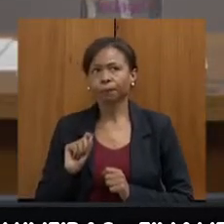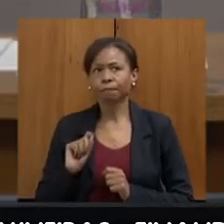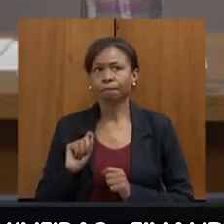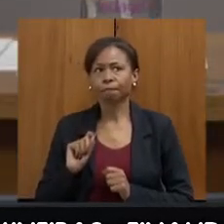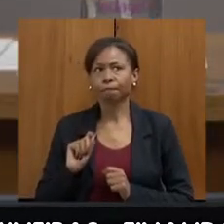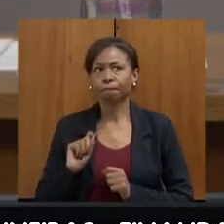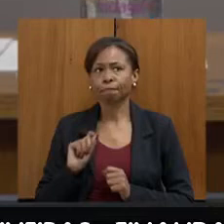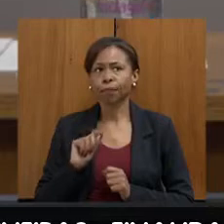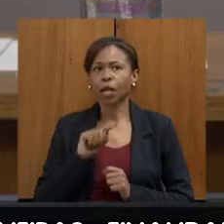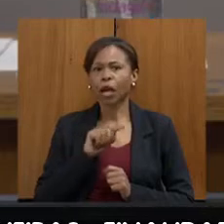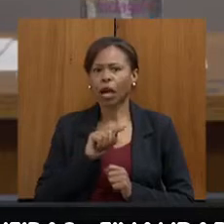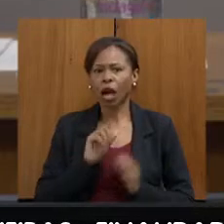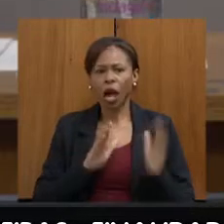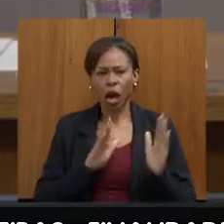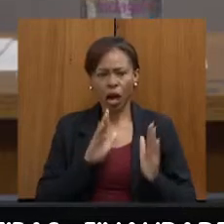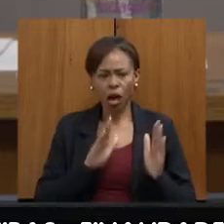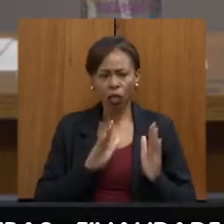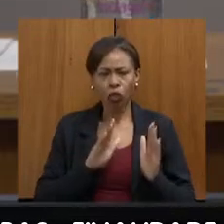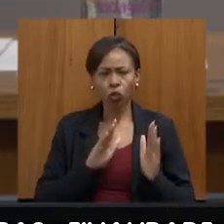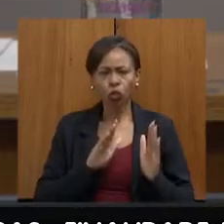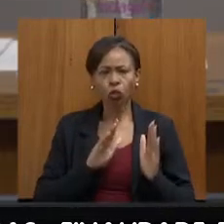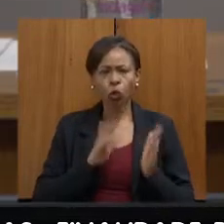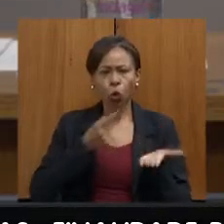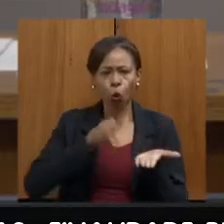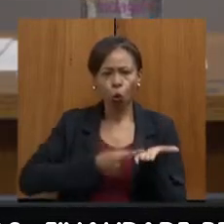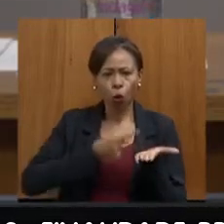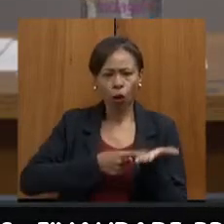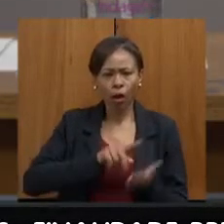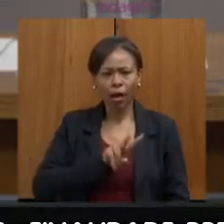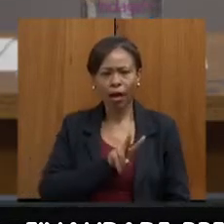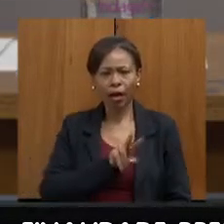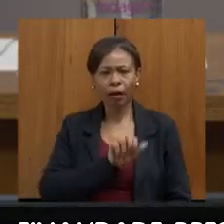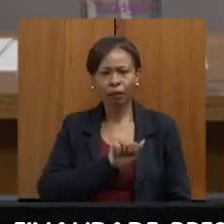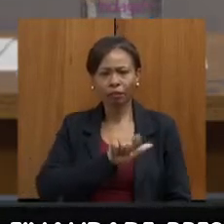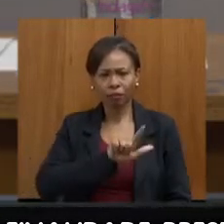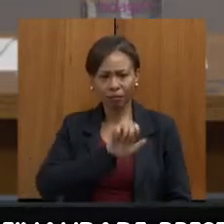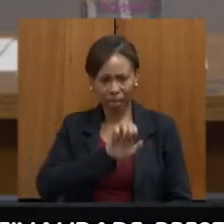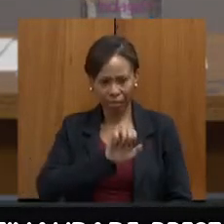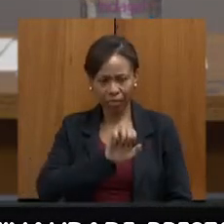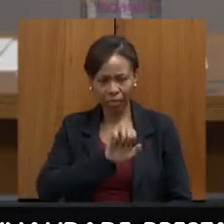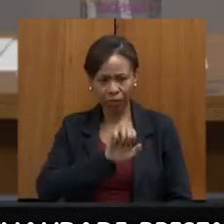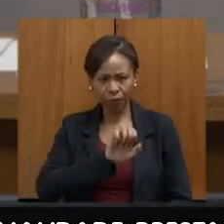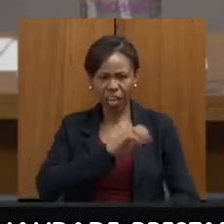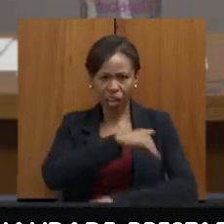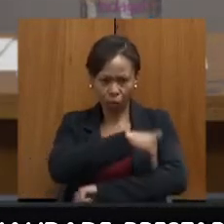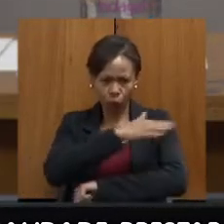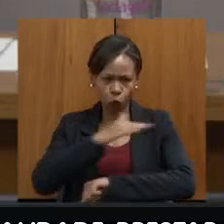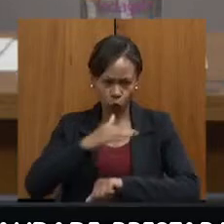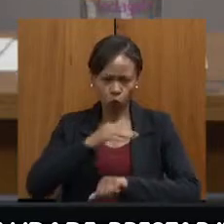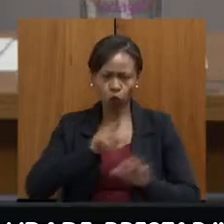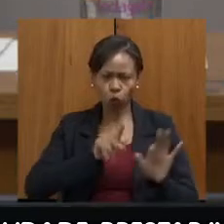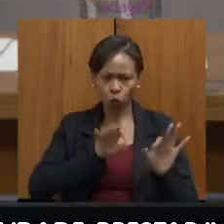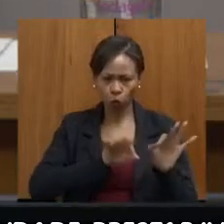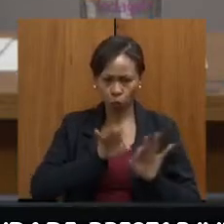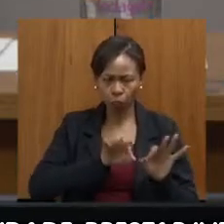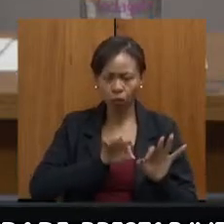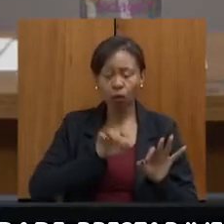com a Vale referente a tragédia Brumadinho equacionou os recursos que faltavam para